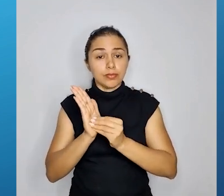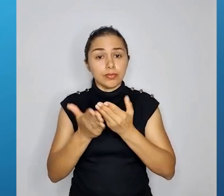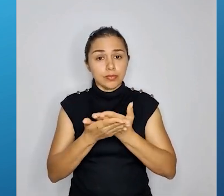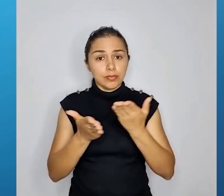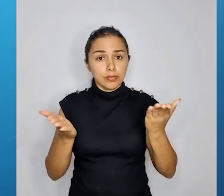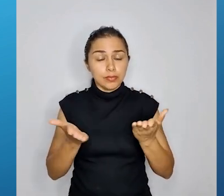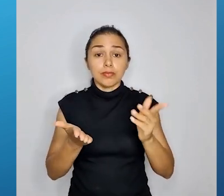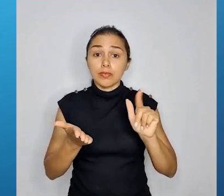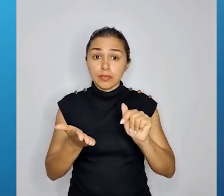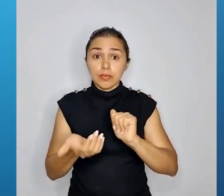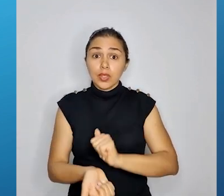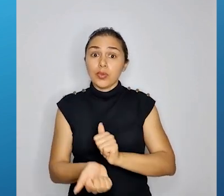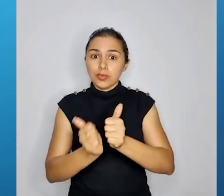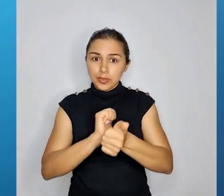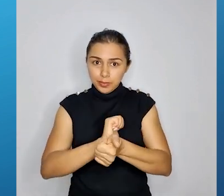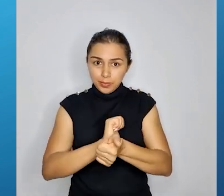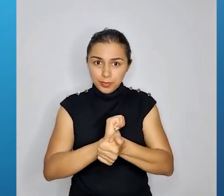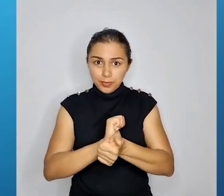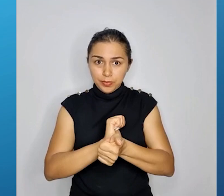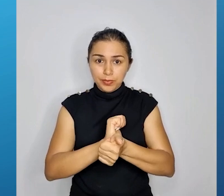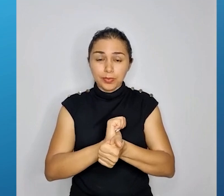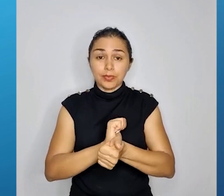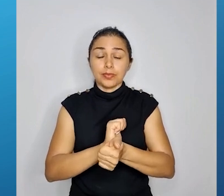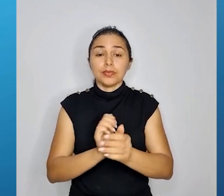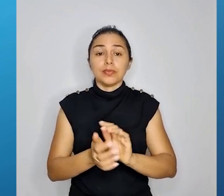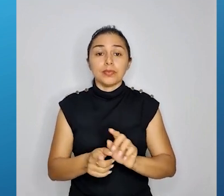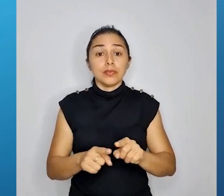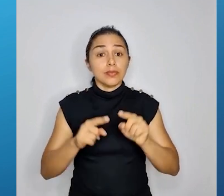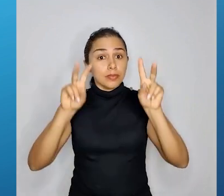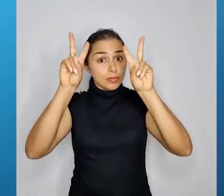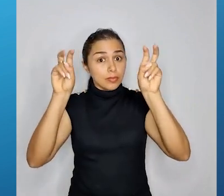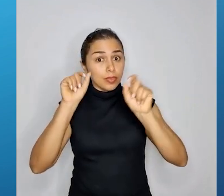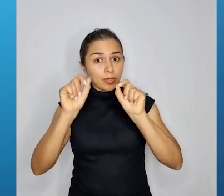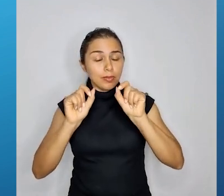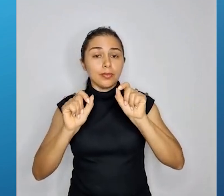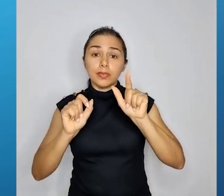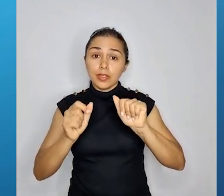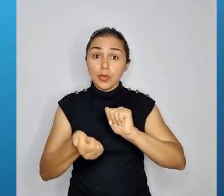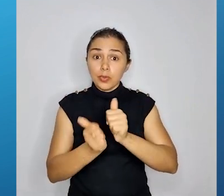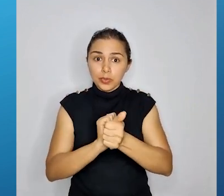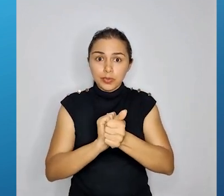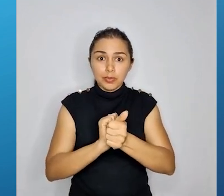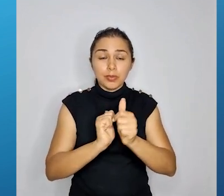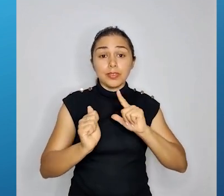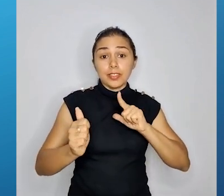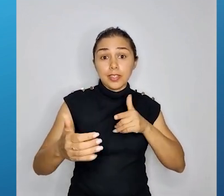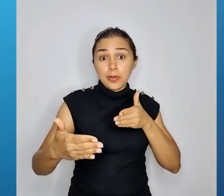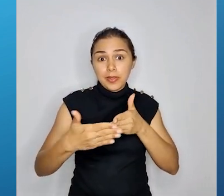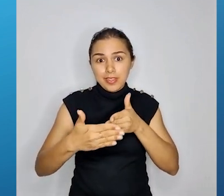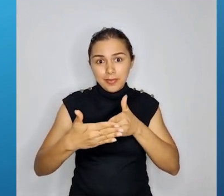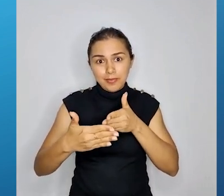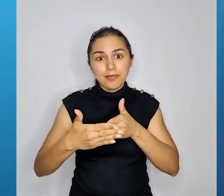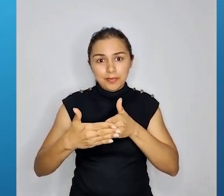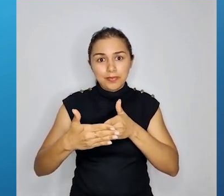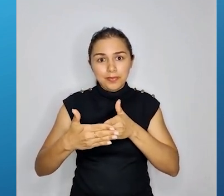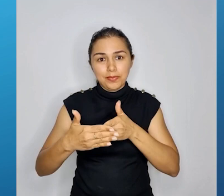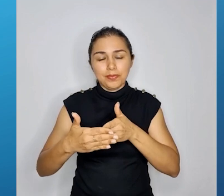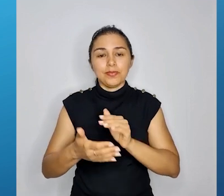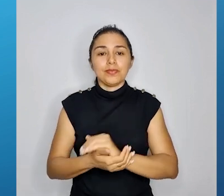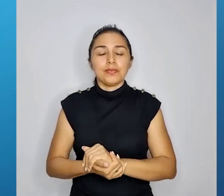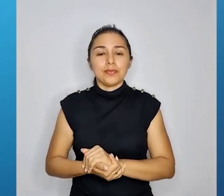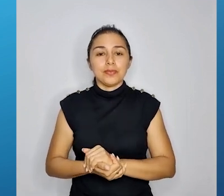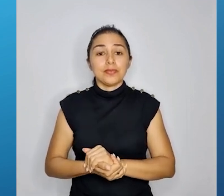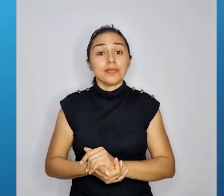a unidade temática de esporte. E o nosso objeto de conhecimento são os esportes de marca, ou seja, aqueles esportes que têm